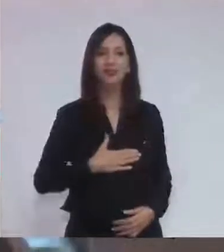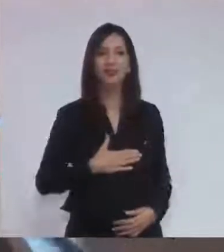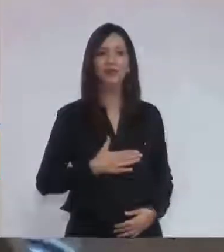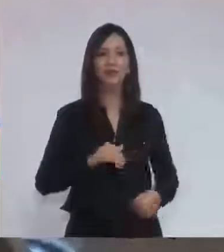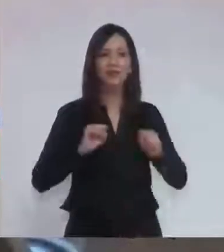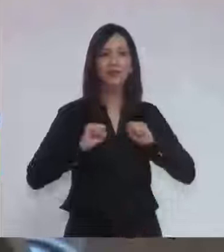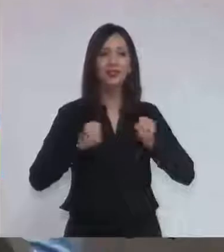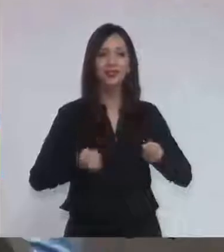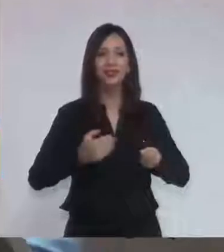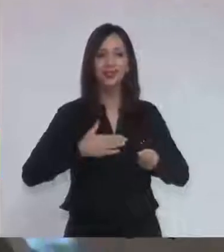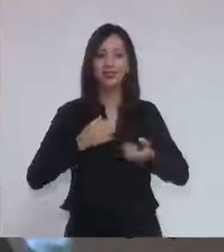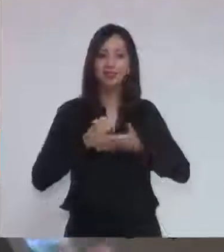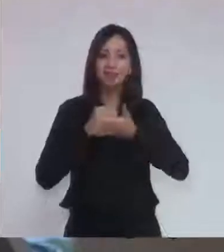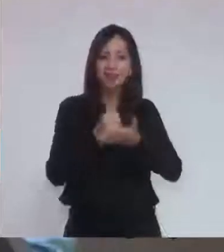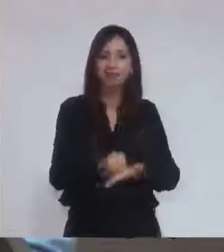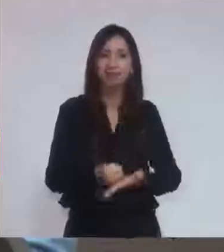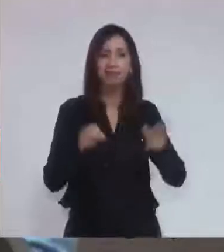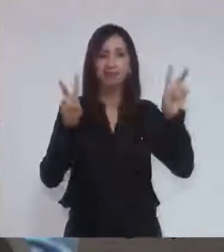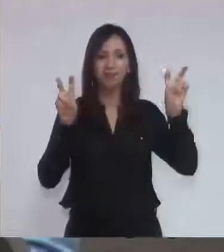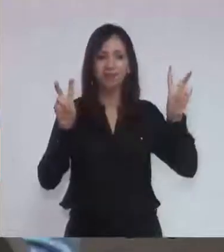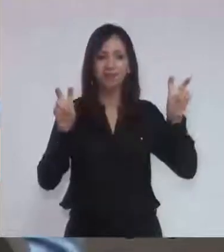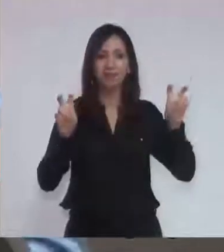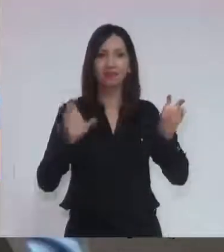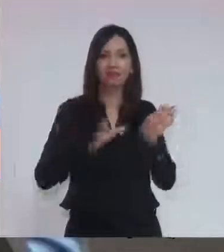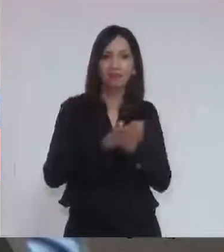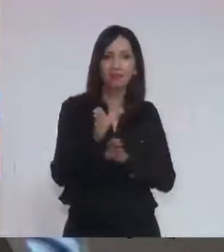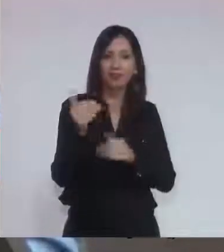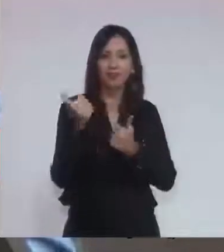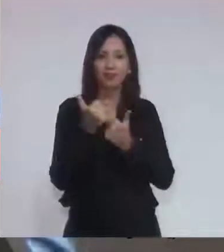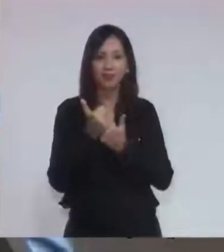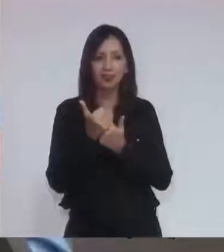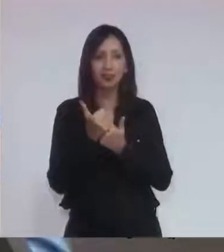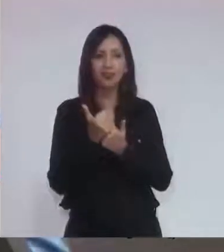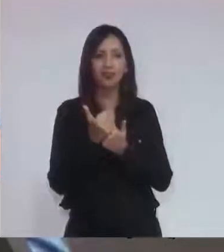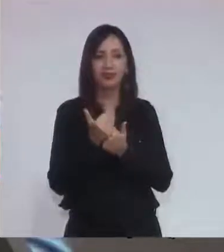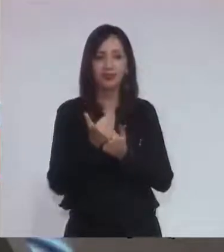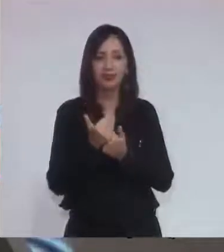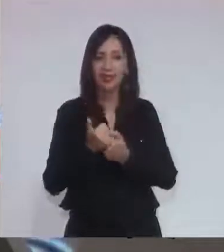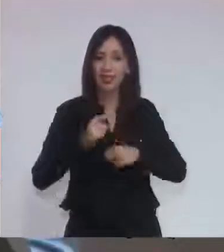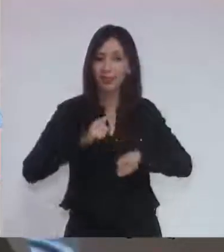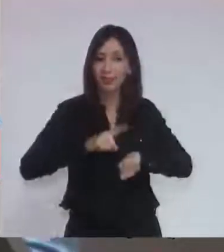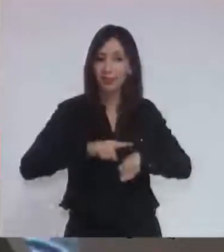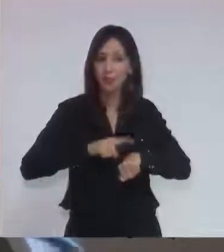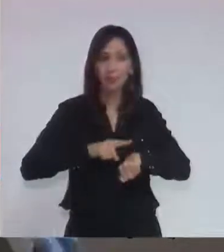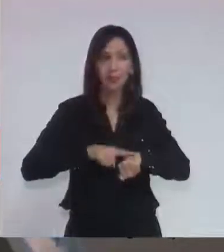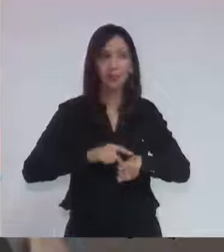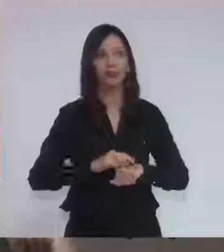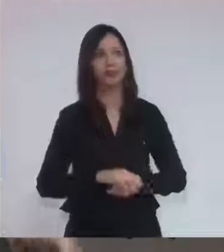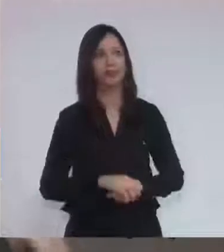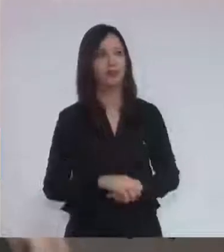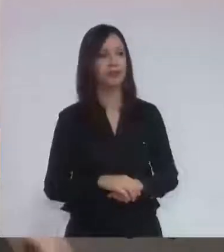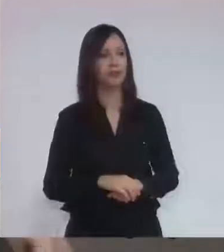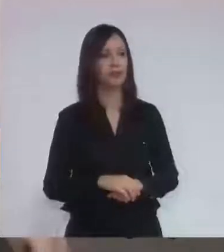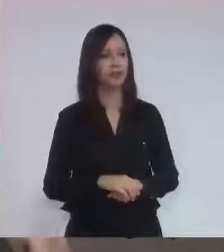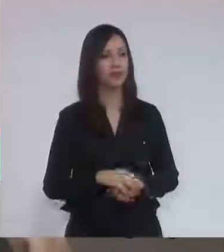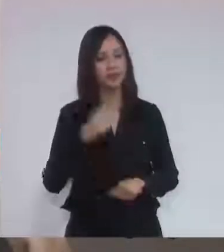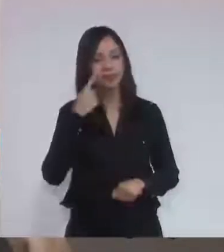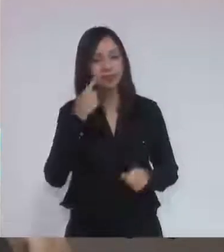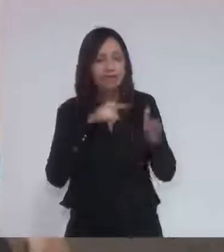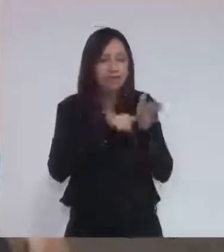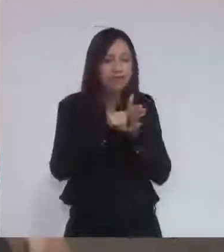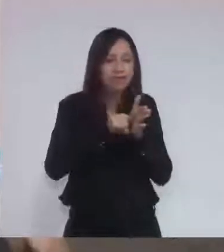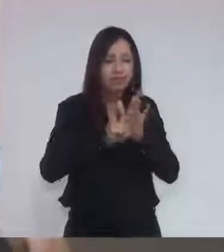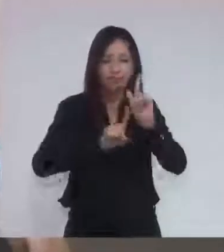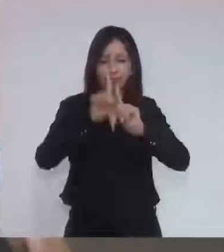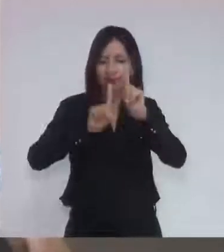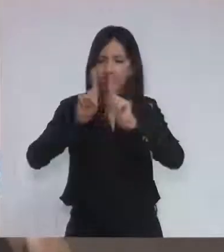reforçando também aqui o meu apoio à causa do Conselho Tutelar. Quando a gente analisa a